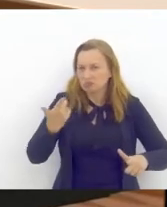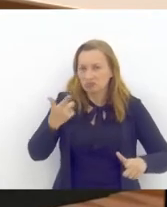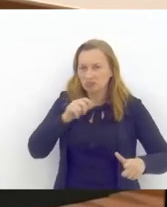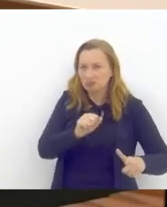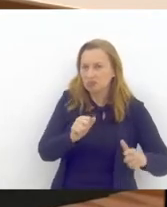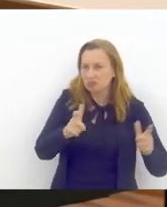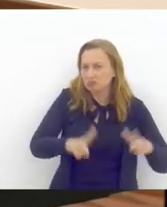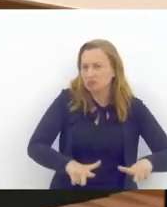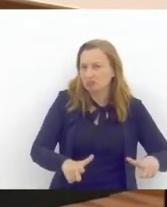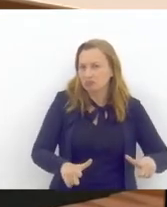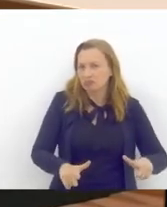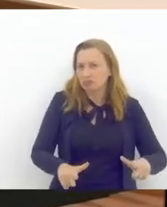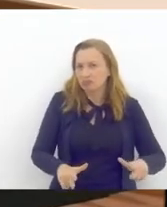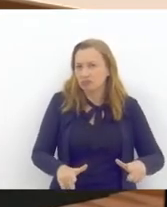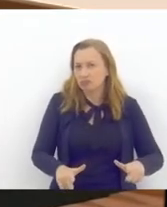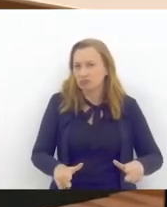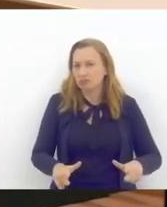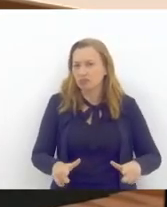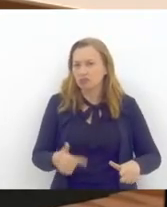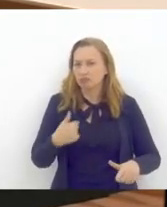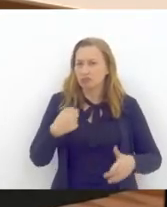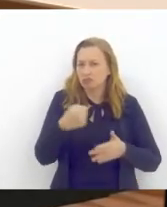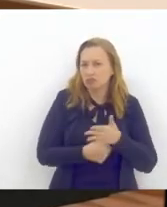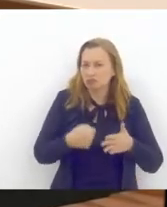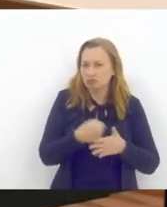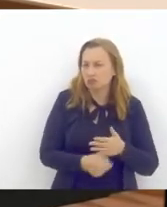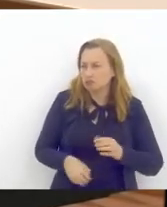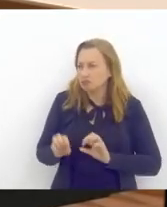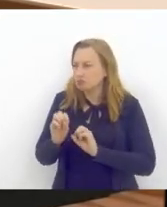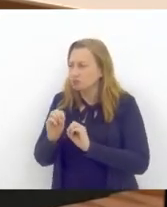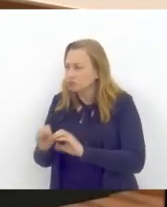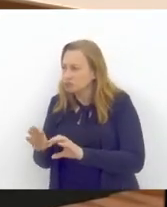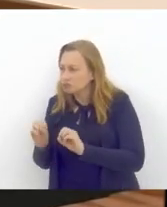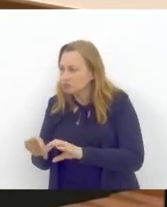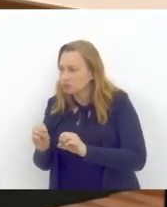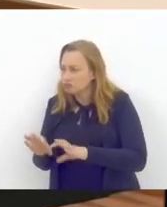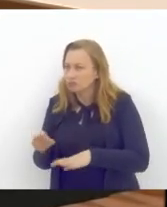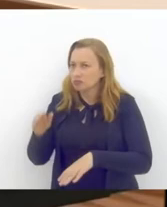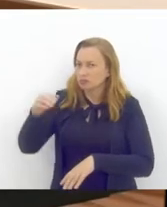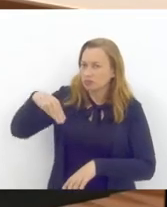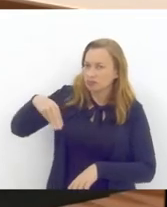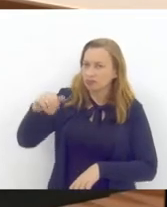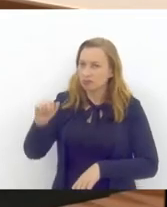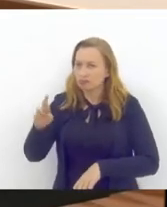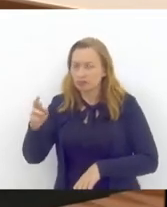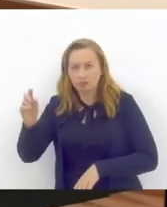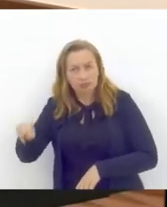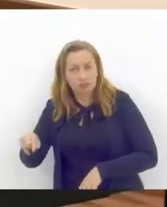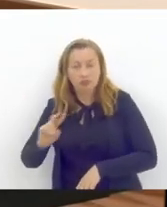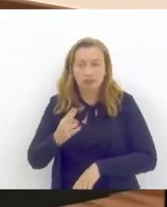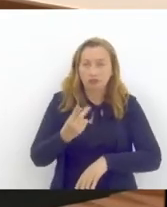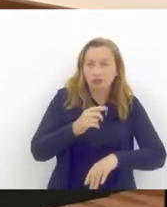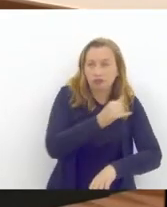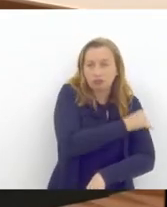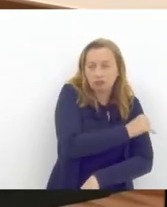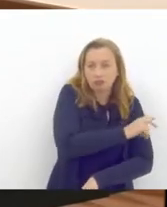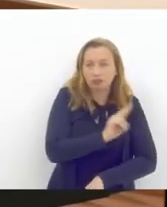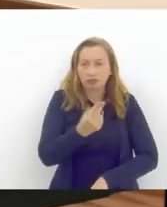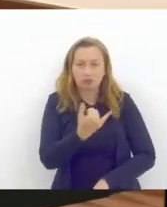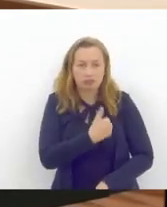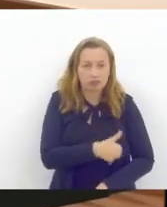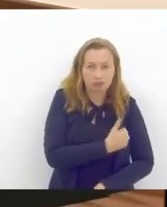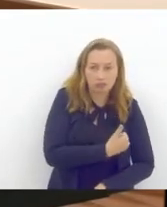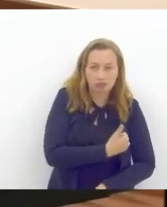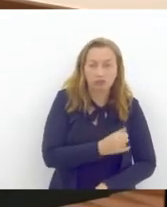estou lutando pela educação em Maricá, eu não estou lutando pela educação no Rio de Janeiro, ou em São João do